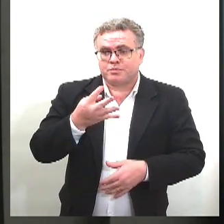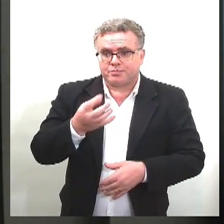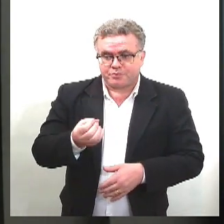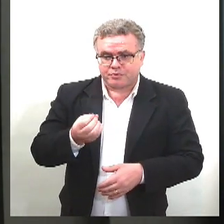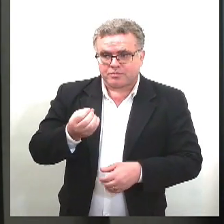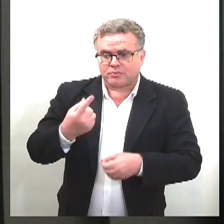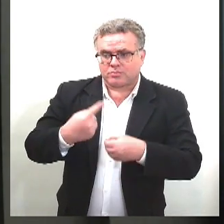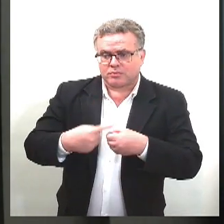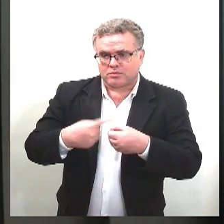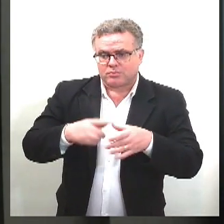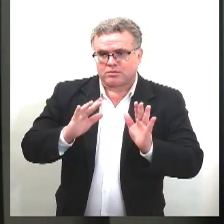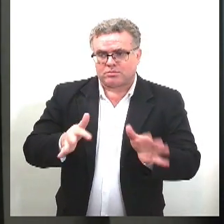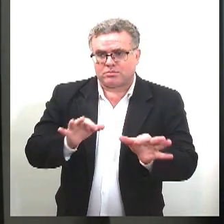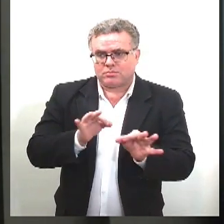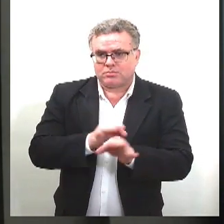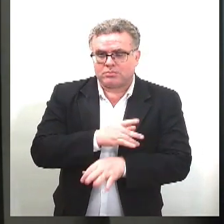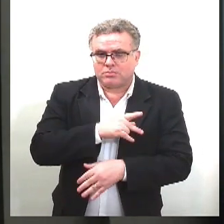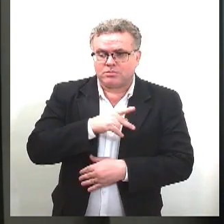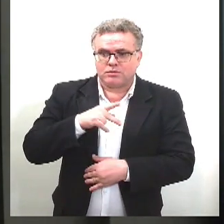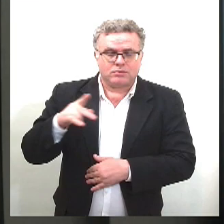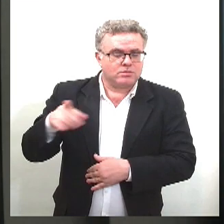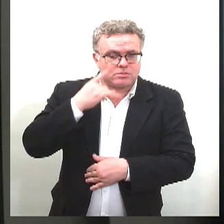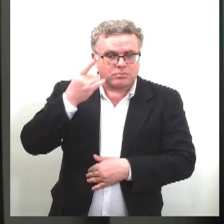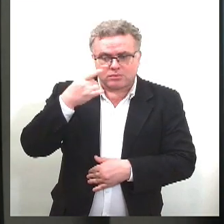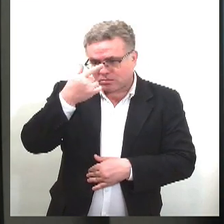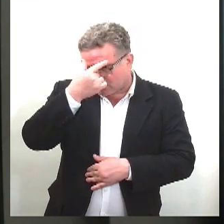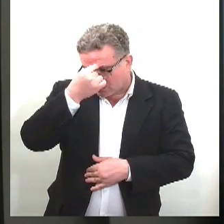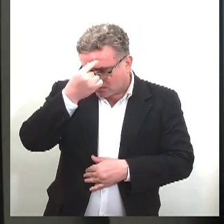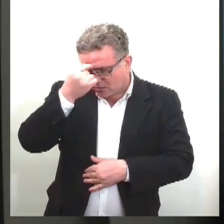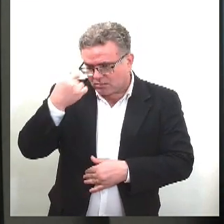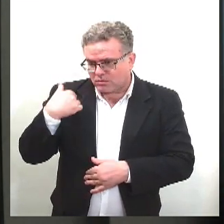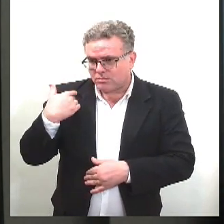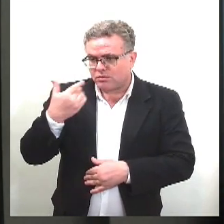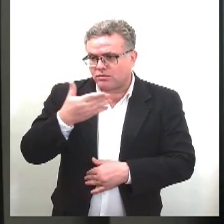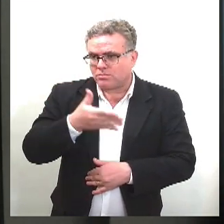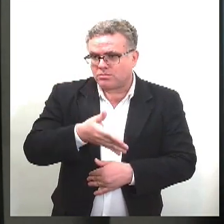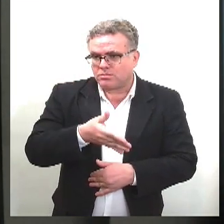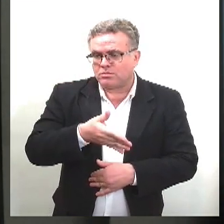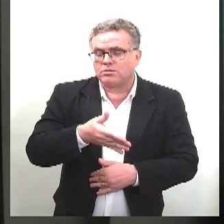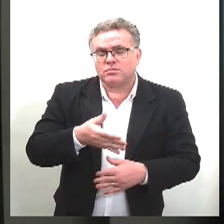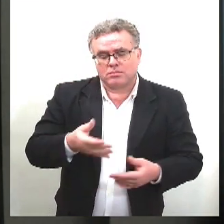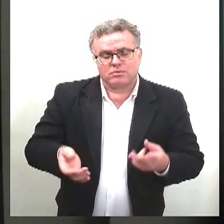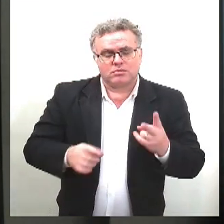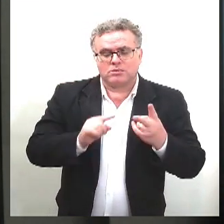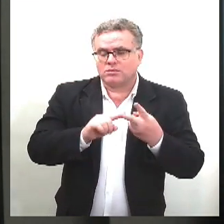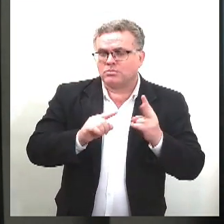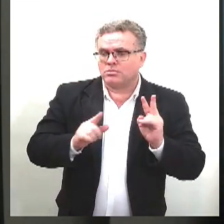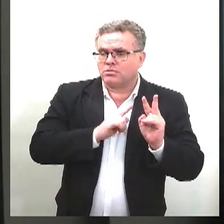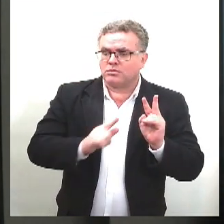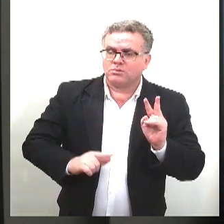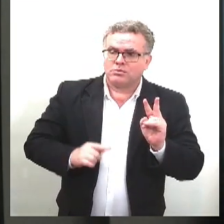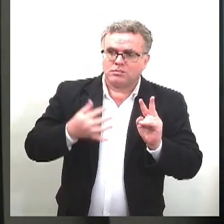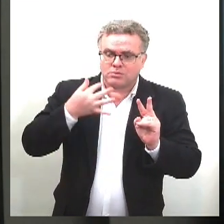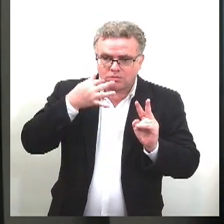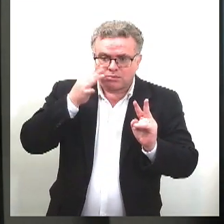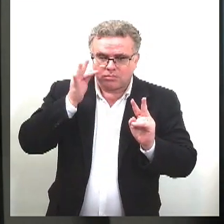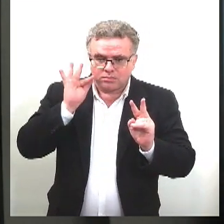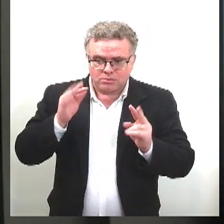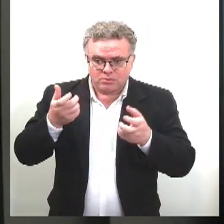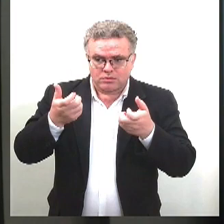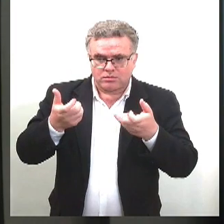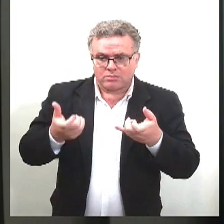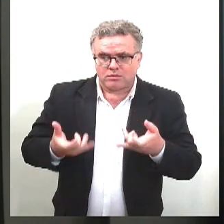Assembleia Legislativa de Sergipe, deputado Jefferson Andrade, e o governador do estado, Fábio Mitidieri, falaram com a nossa equipe